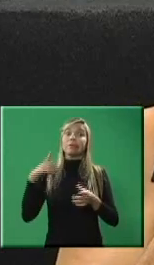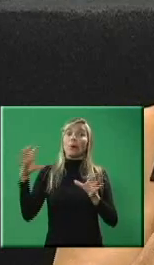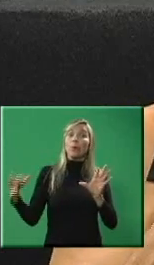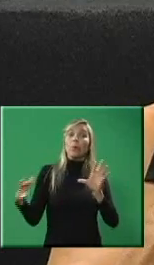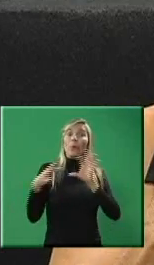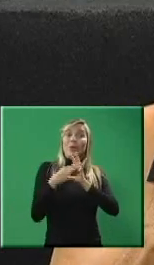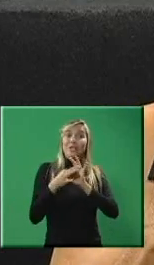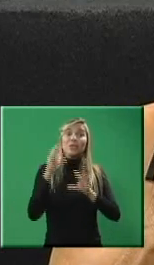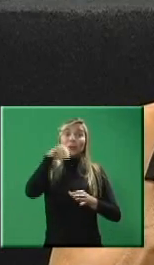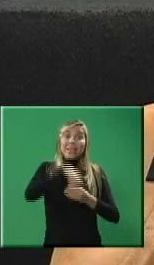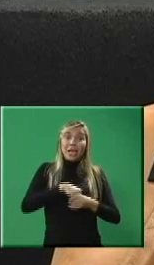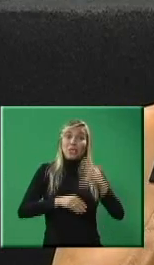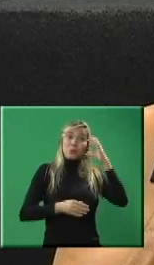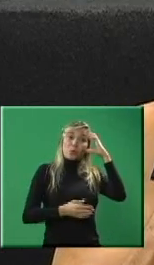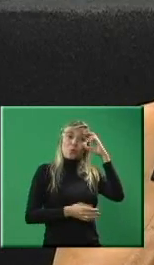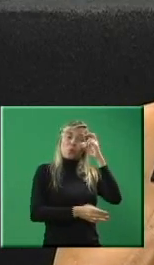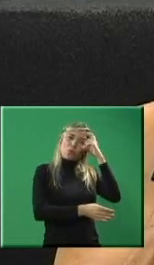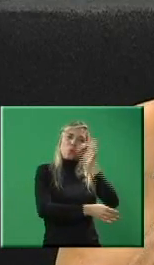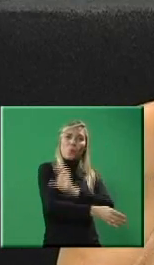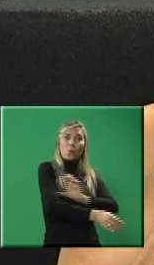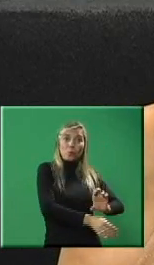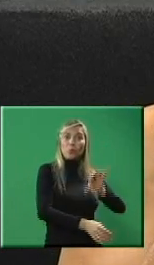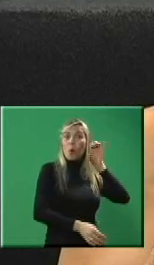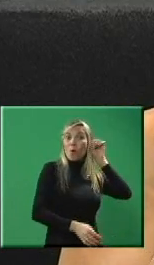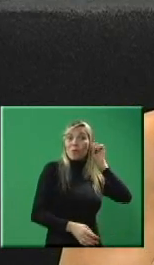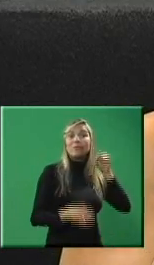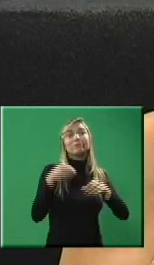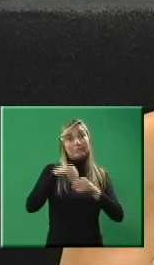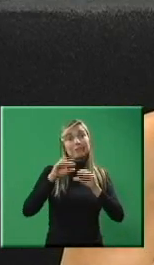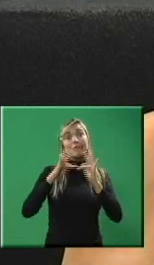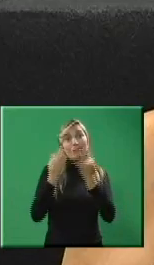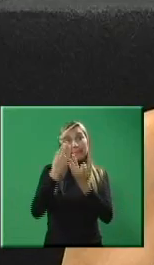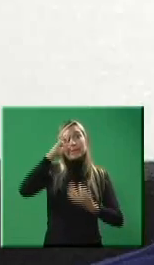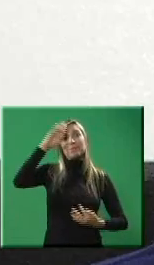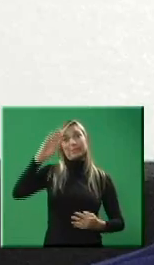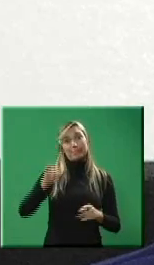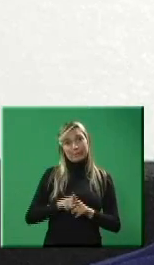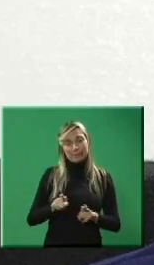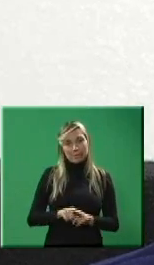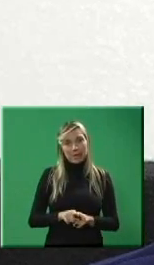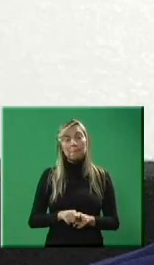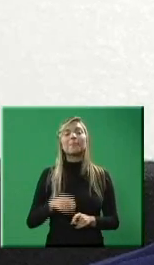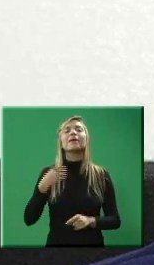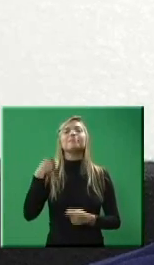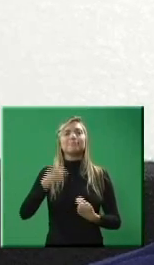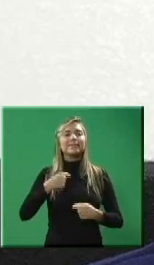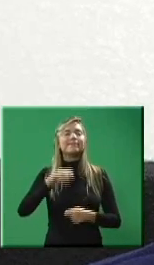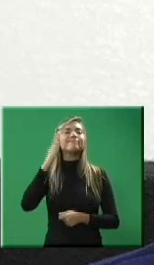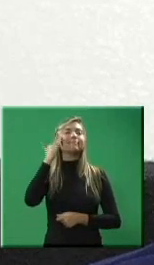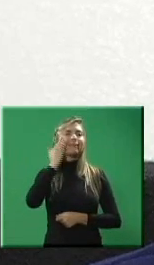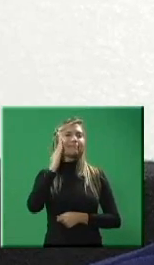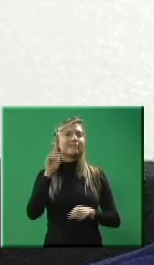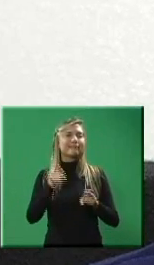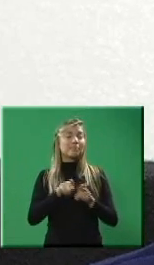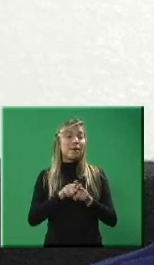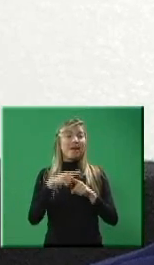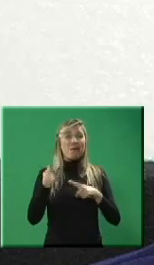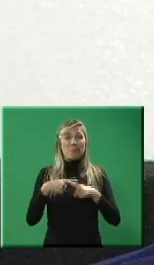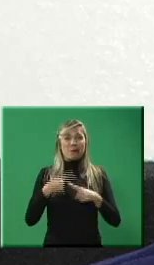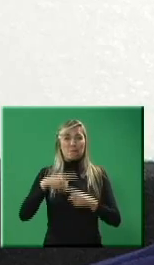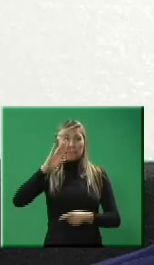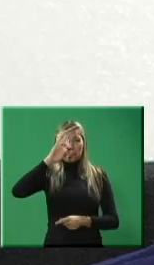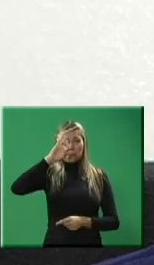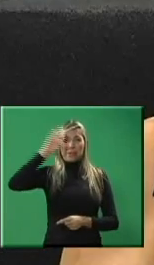mergulhada numa cultura de ouvinte, principalmente no âmbito familiar. Não é? E compreender isso tem se